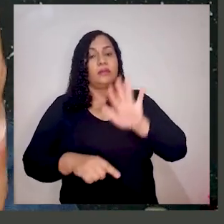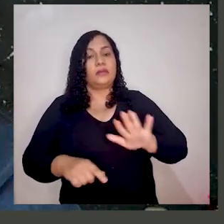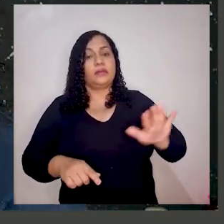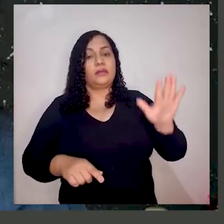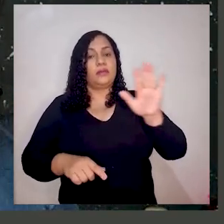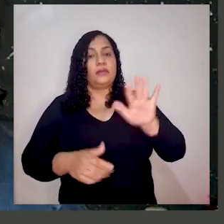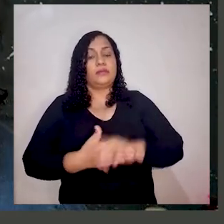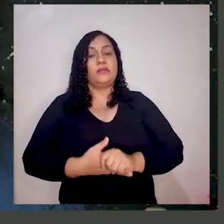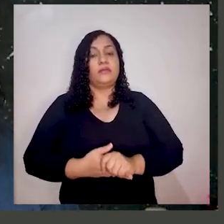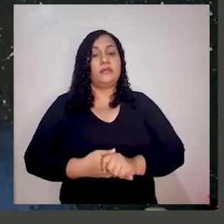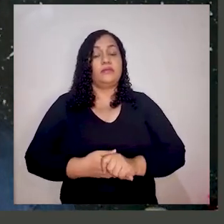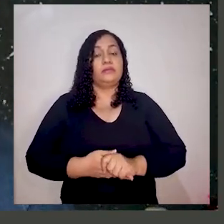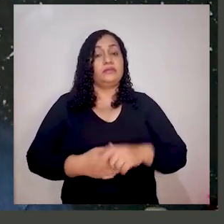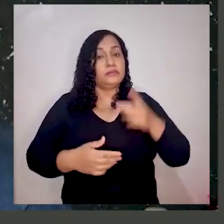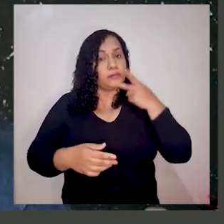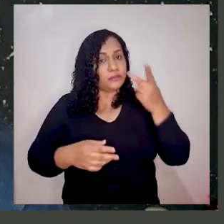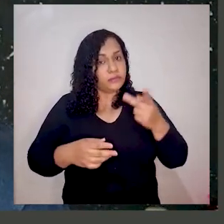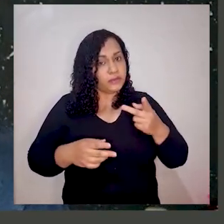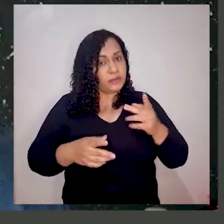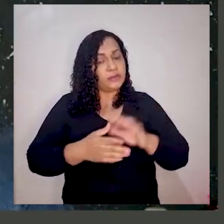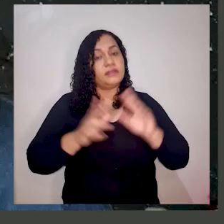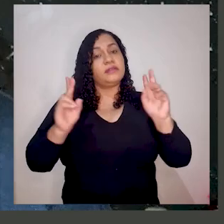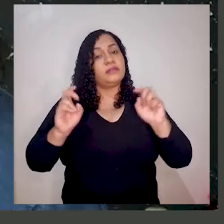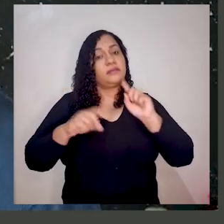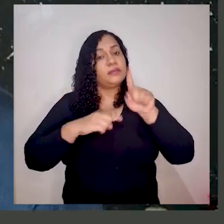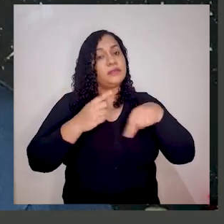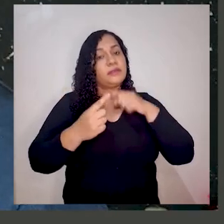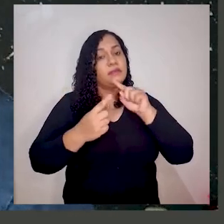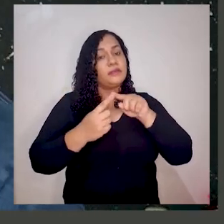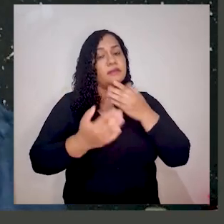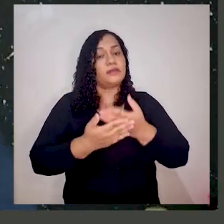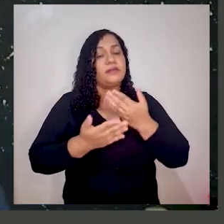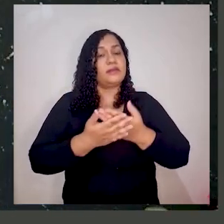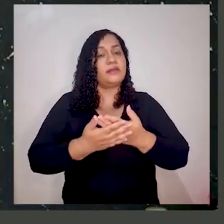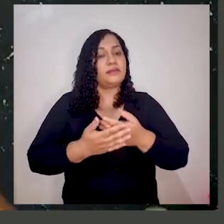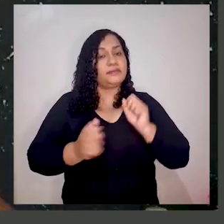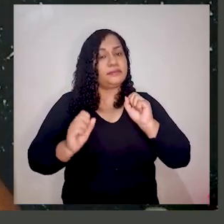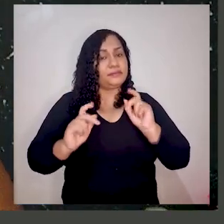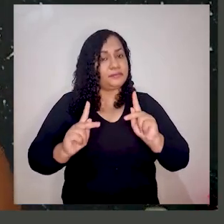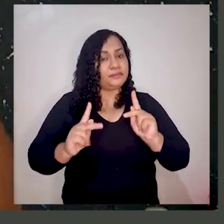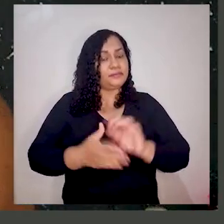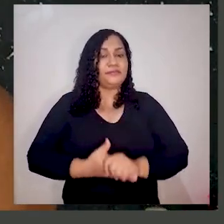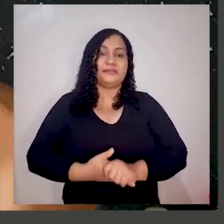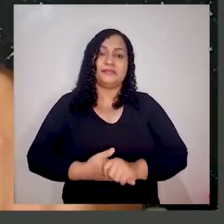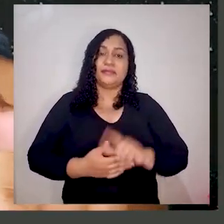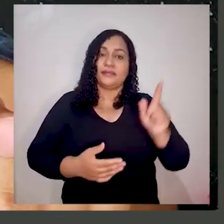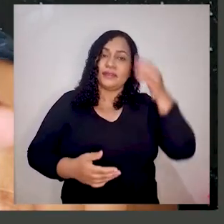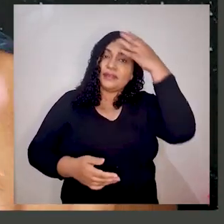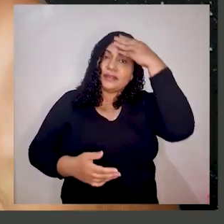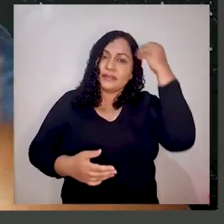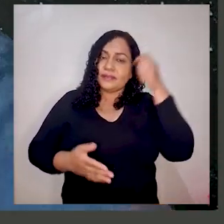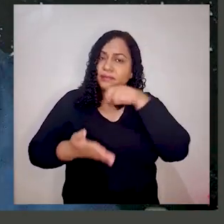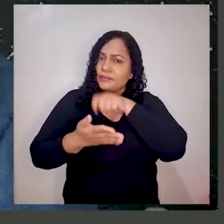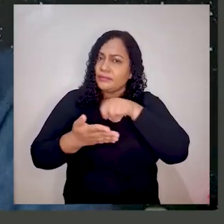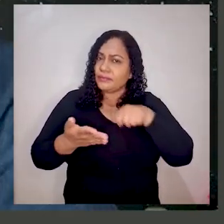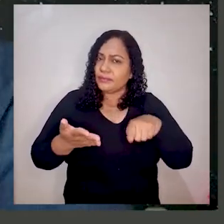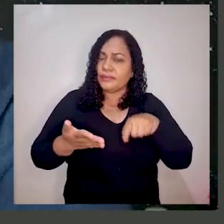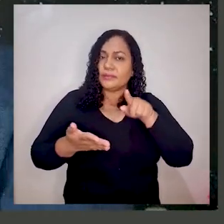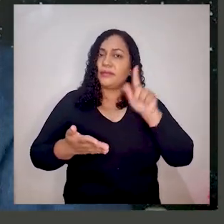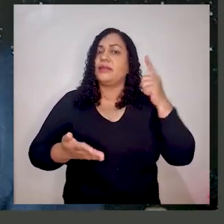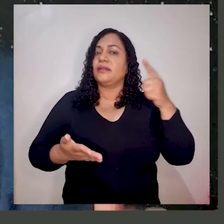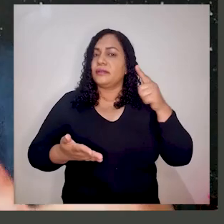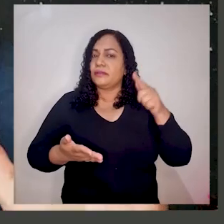falar especialmente sobre isso na nossa próxima aula, combinado? Então, é isso, a gente se vê na próxima aula. Não esquece